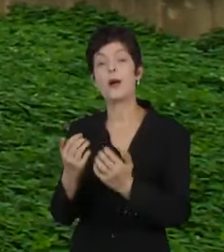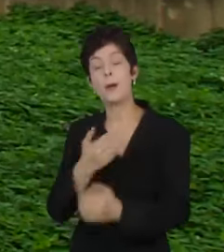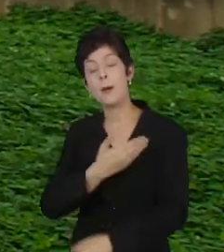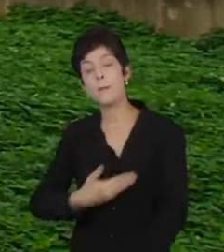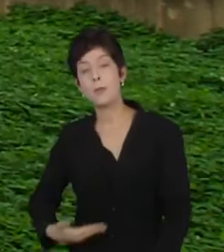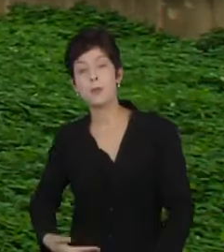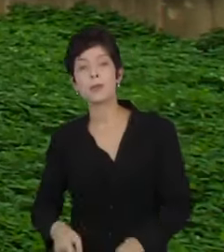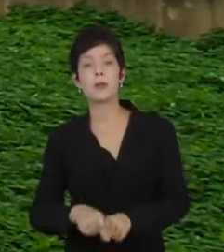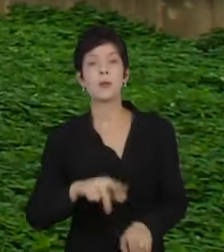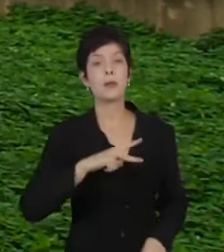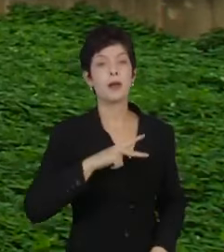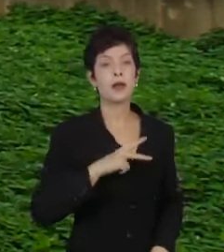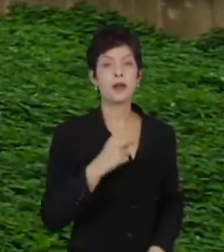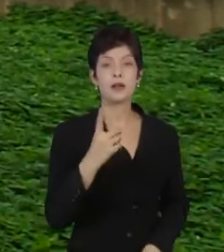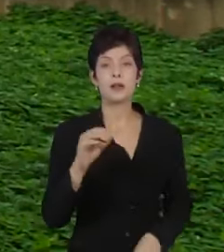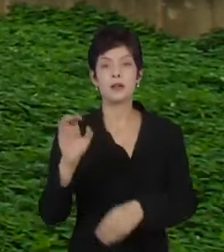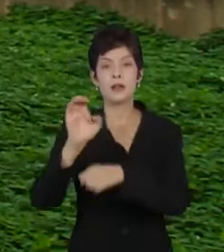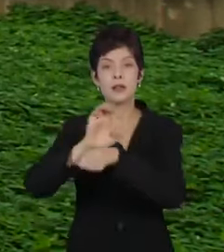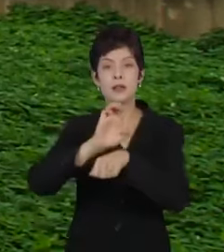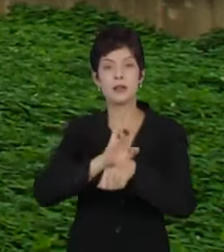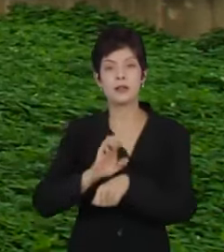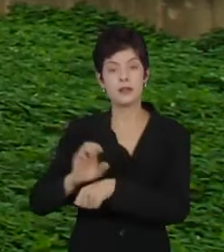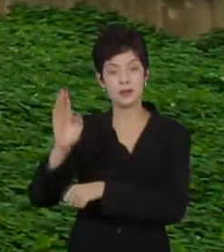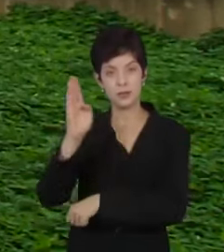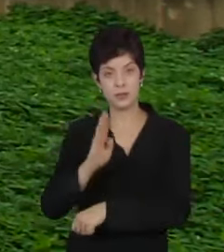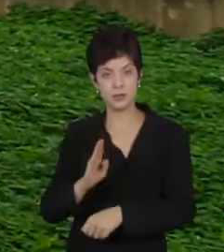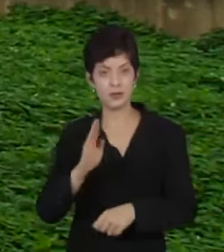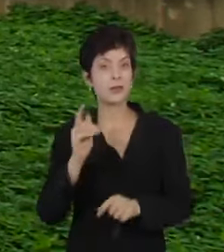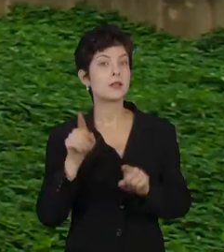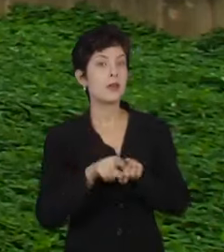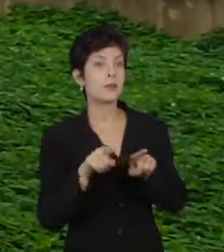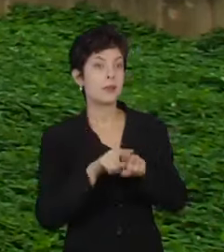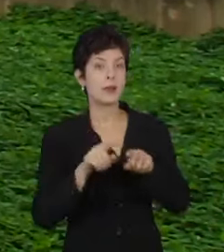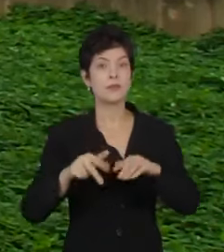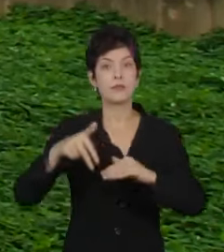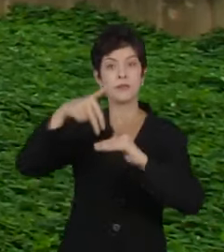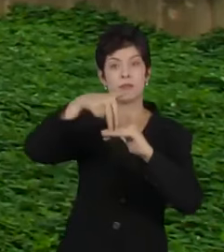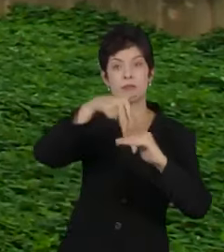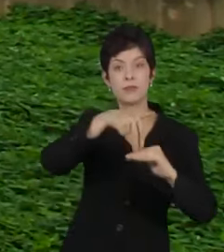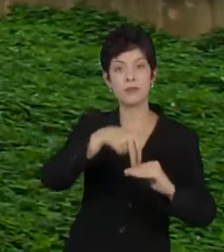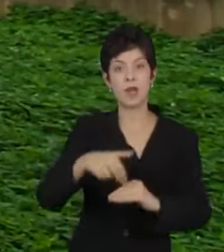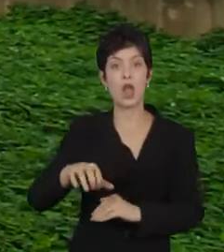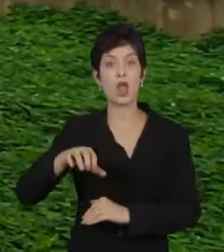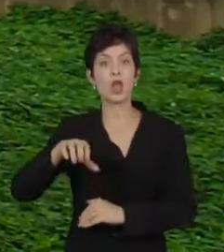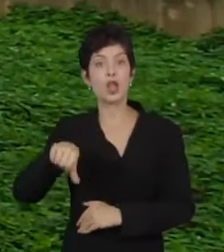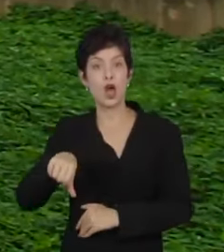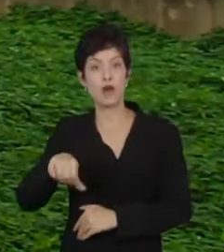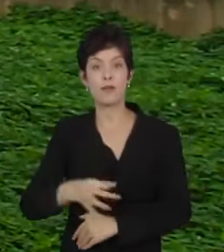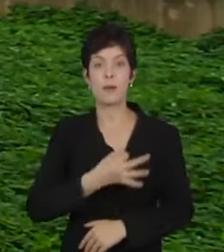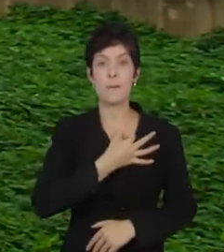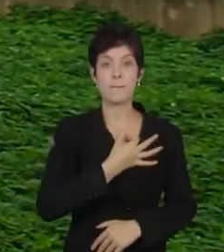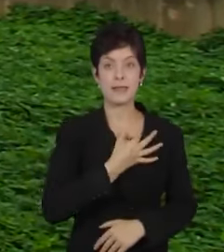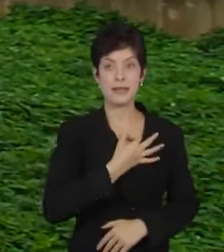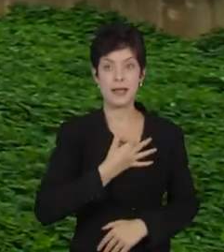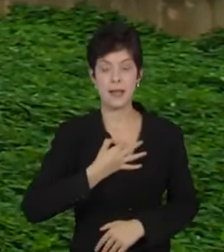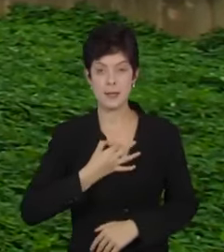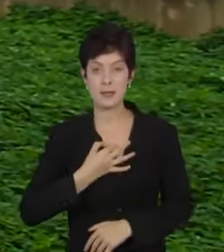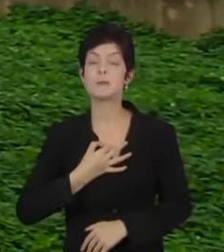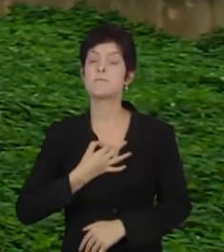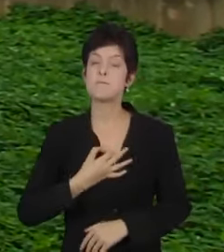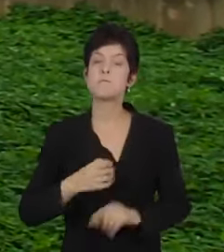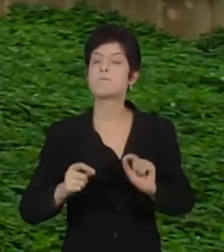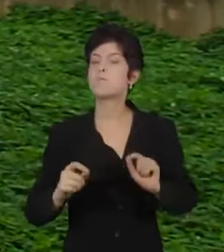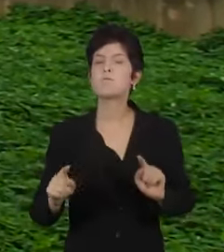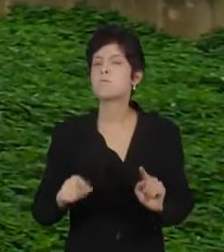de 10 estados. O país ainda levou a melhor no pódio, foram 9 medalhas. O objetivo do torneio é incentivar